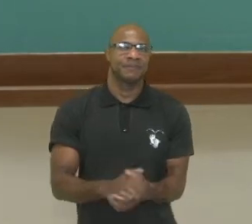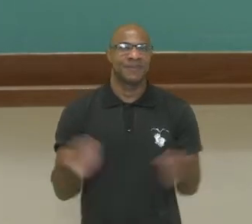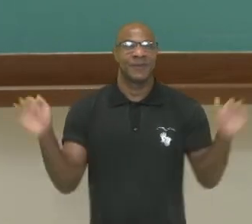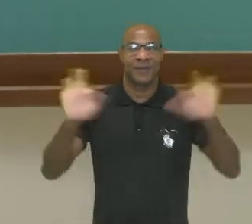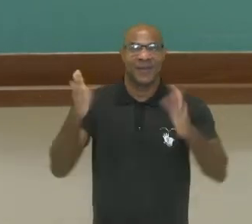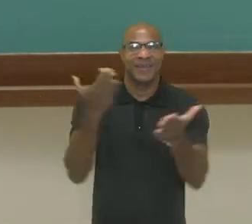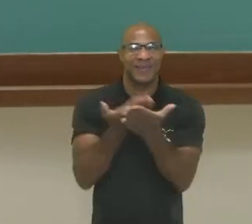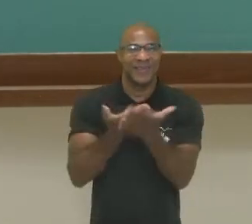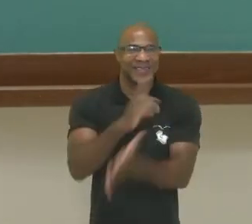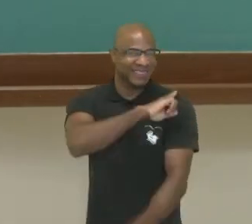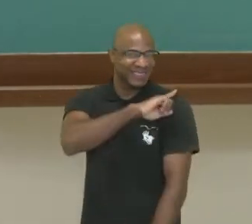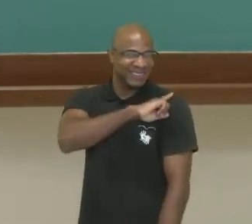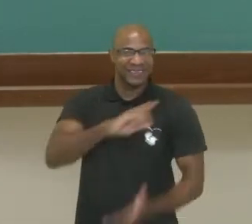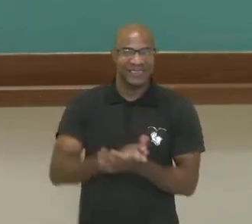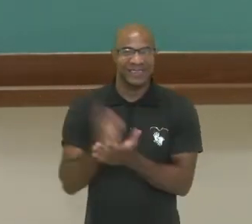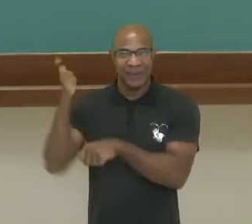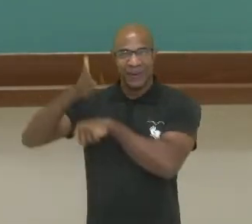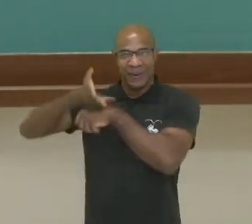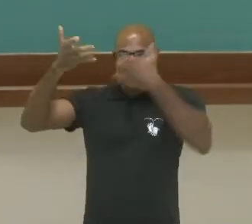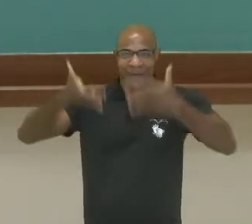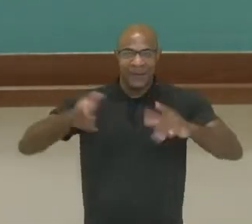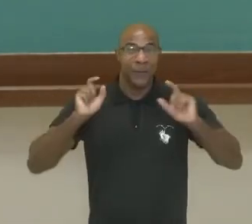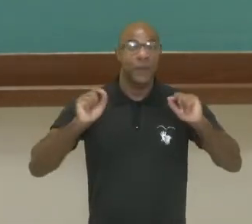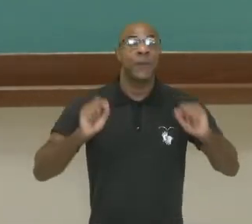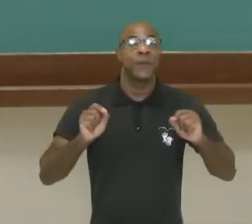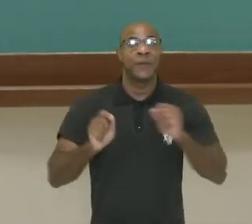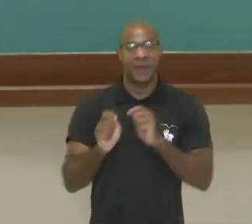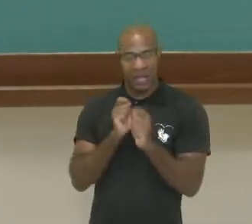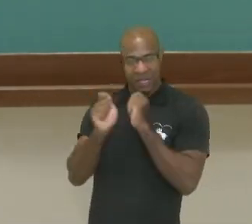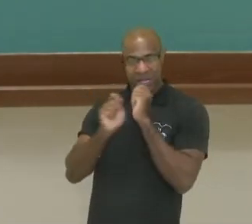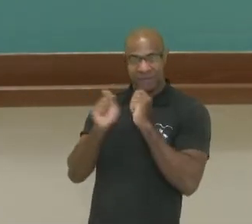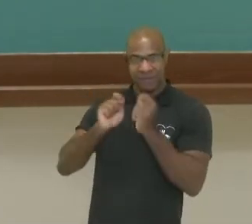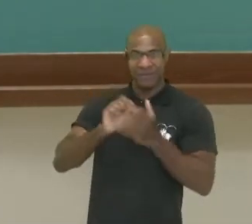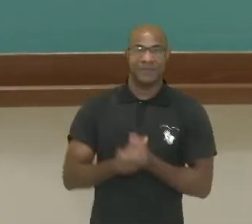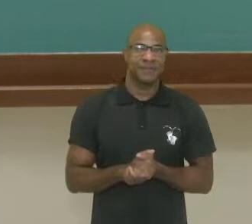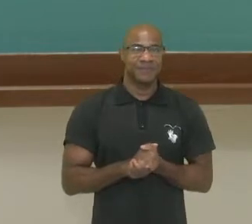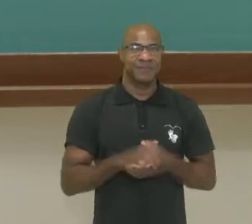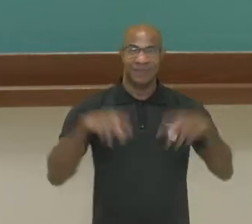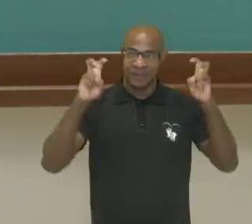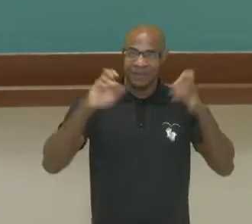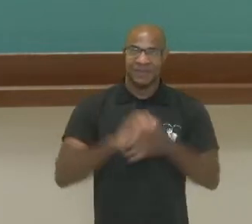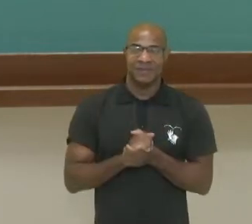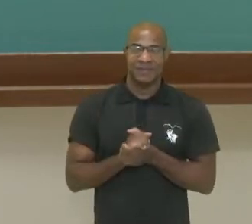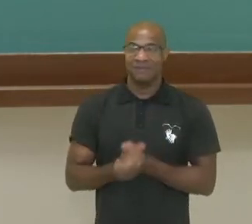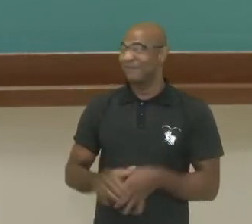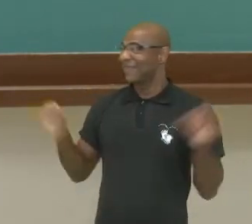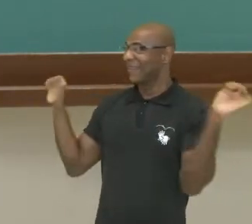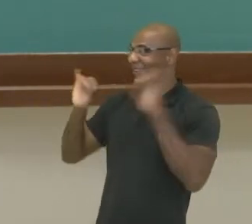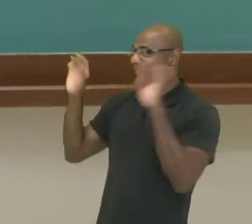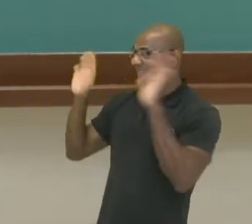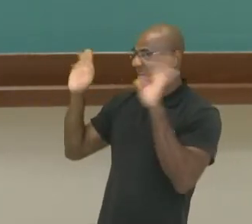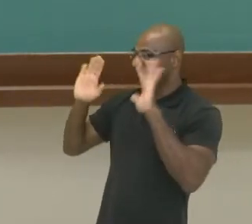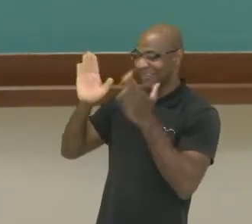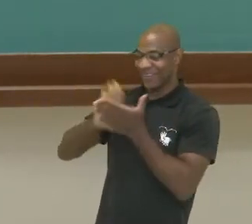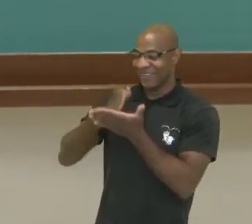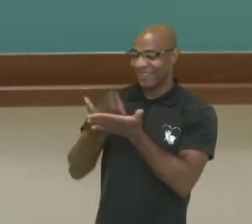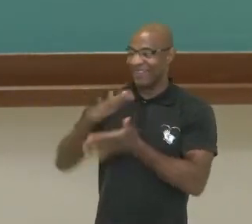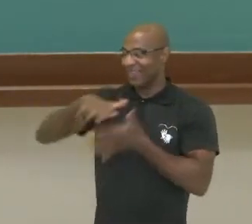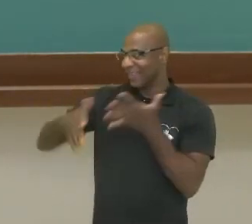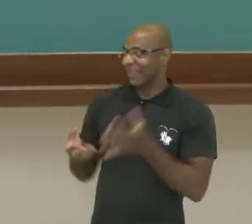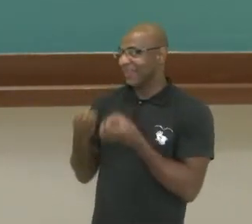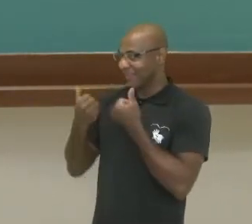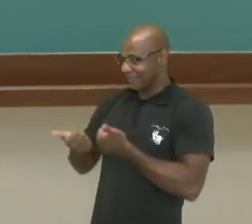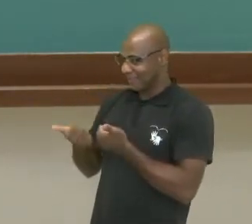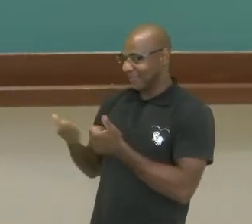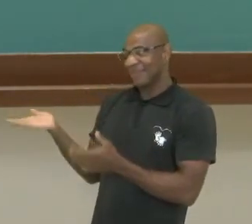Olá, estudantes da primeira série. Nesse vídeo vamos falar sobre a entrevista. Olá, querido intérprete, tudo joinha? Bora lá